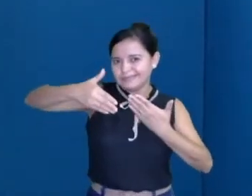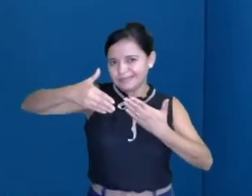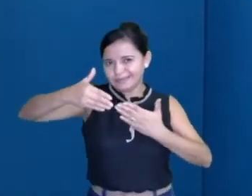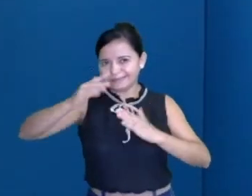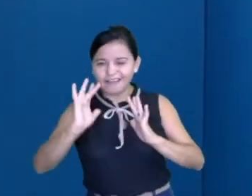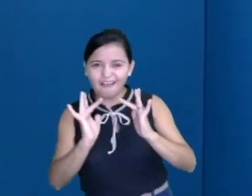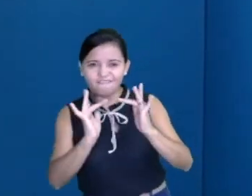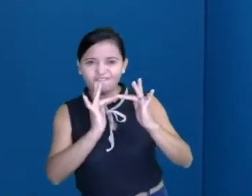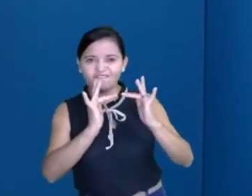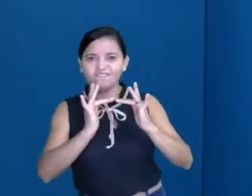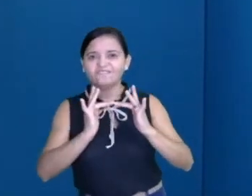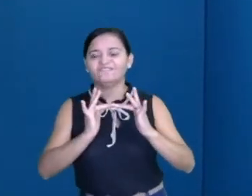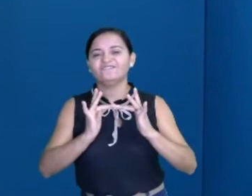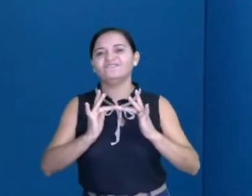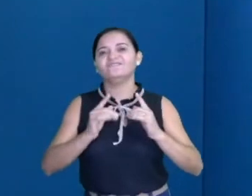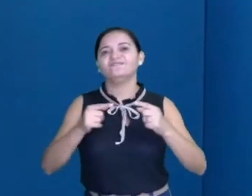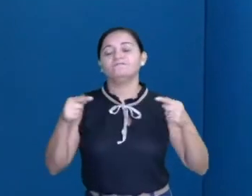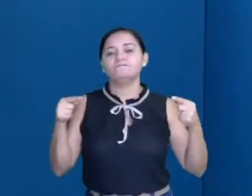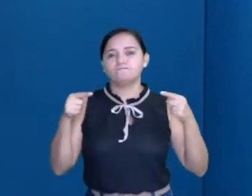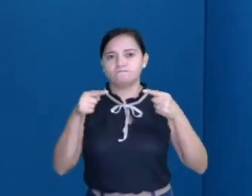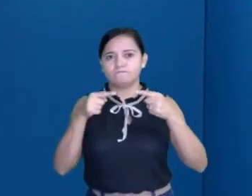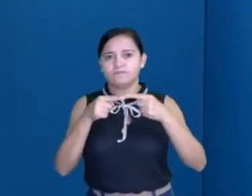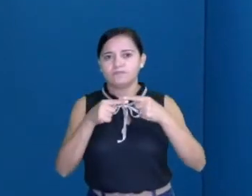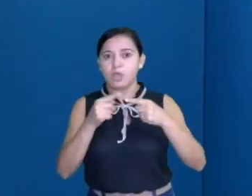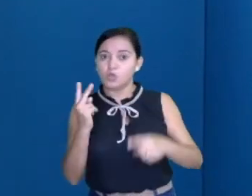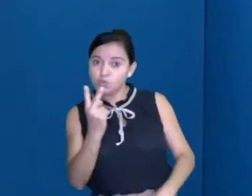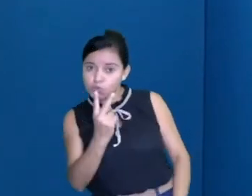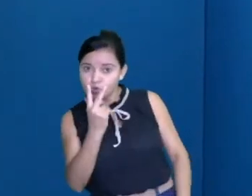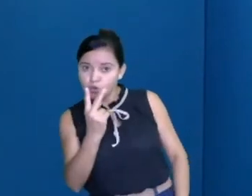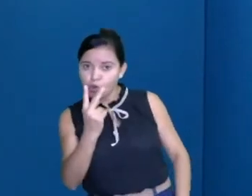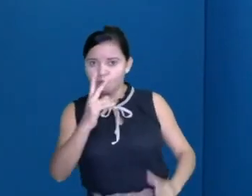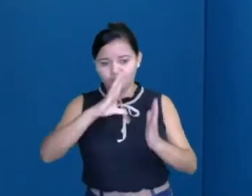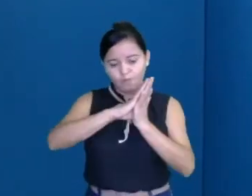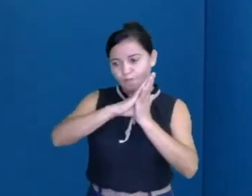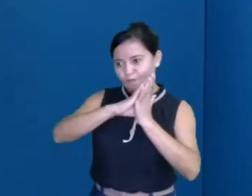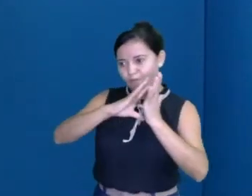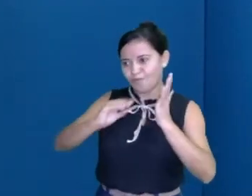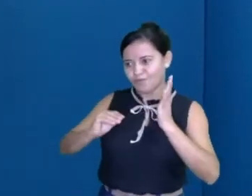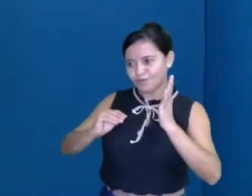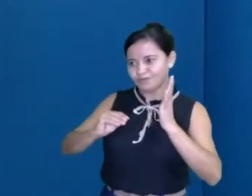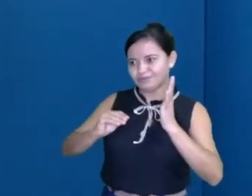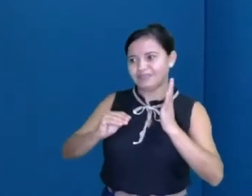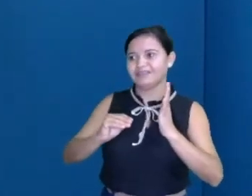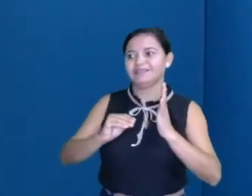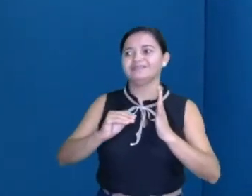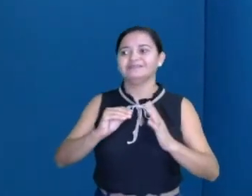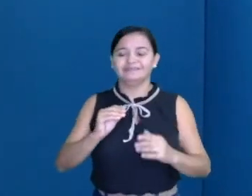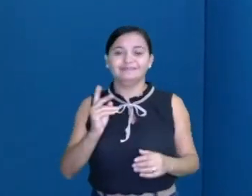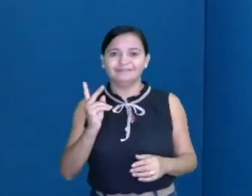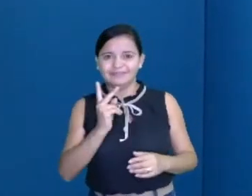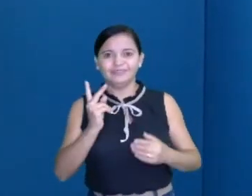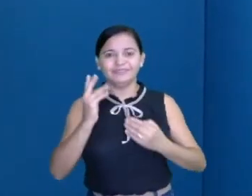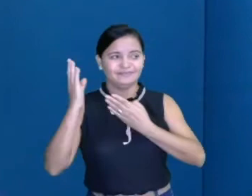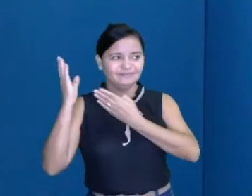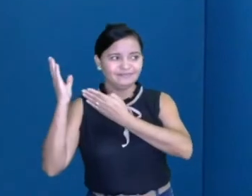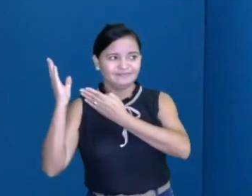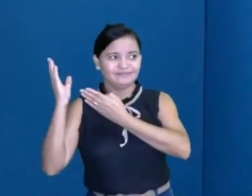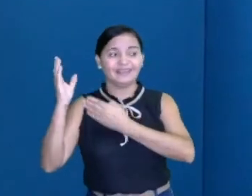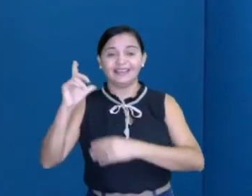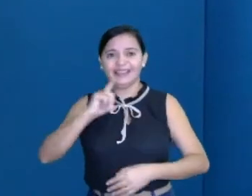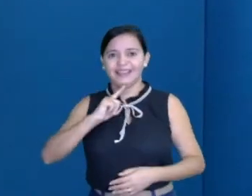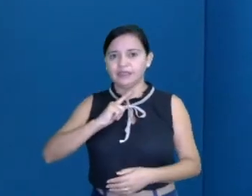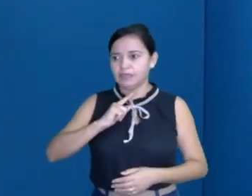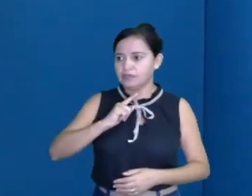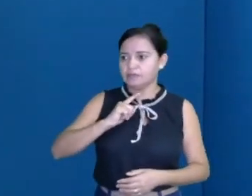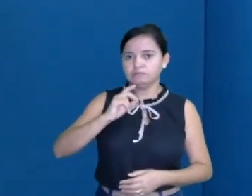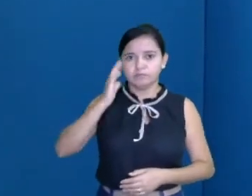de forma muito clara, visceral entre esses dois modelos. É como se esses dois modelos, um dependesse do outro, para que a gente possa ter um esquema